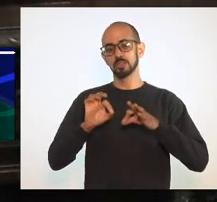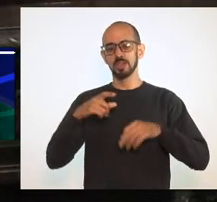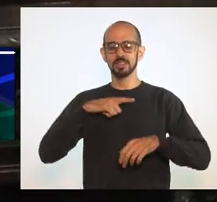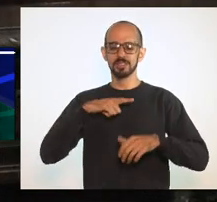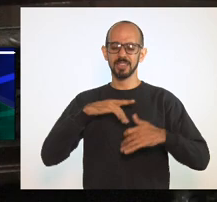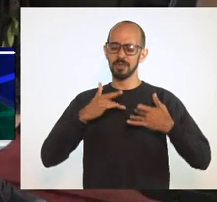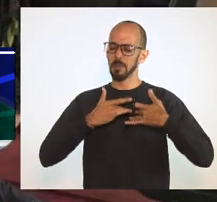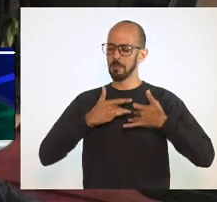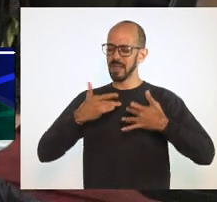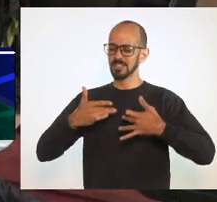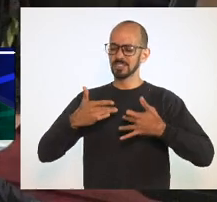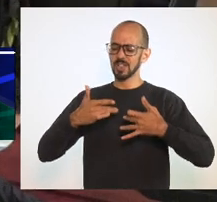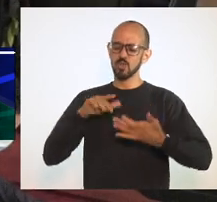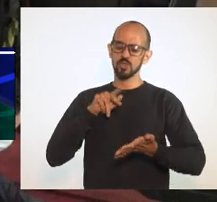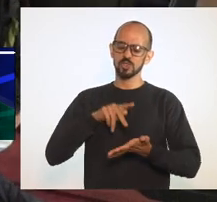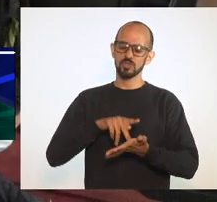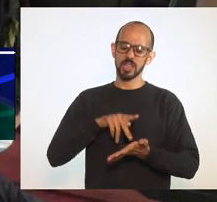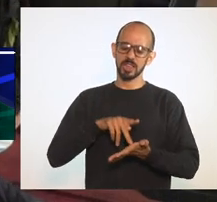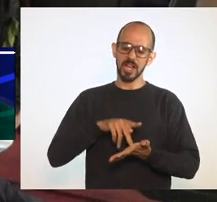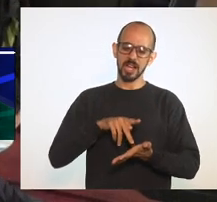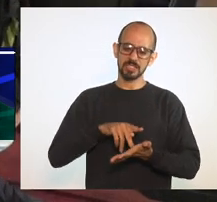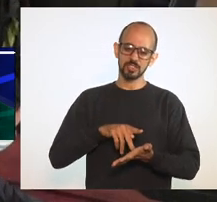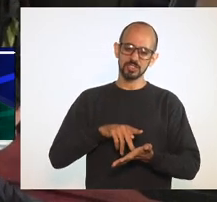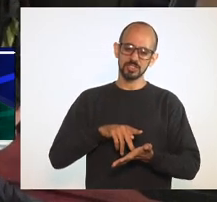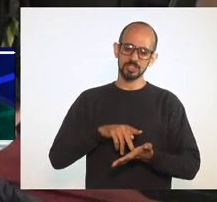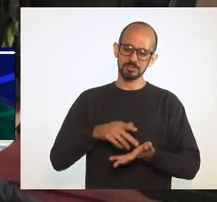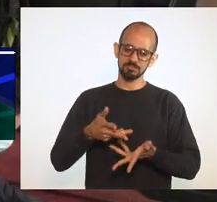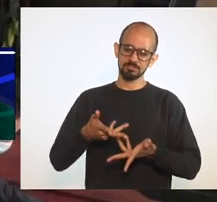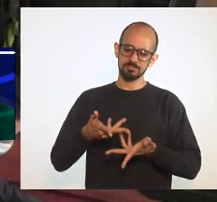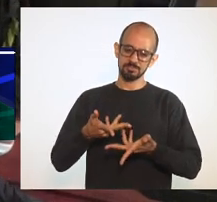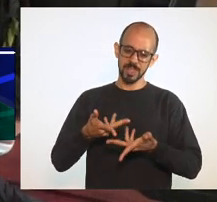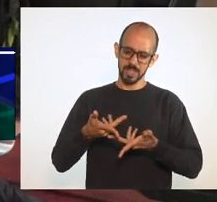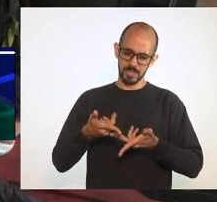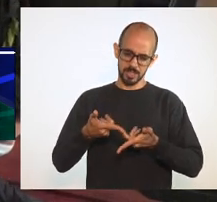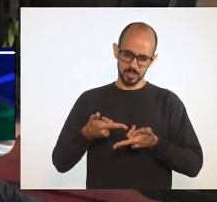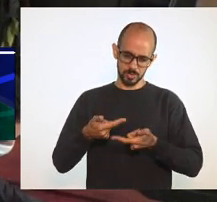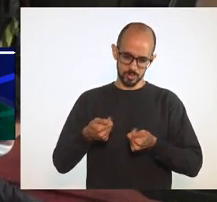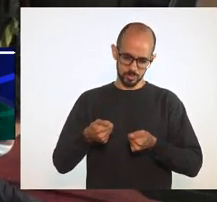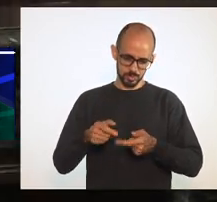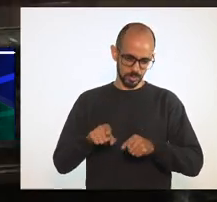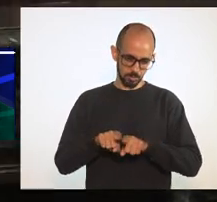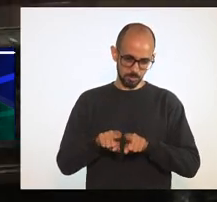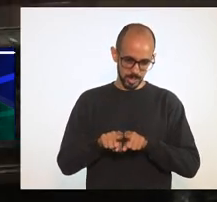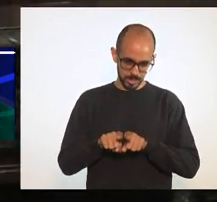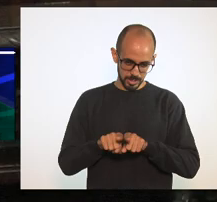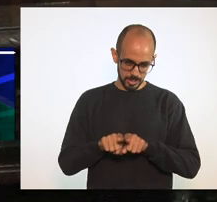de verdade e repleto de merecimento. O Maracanã